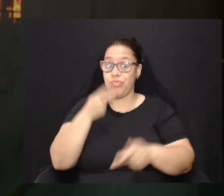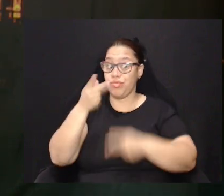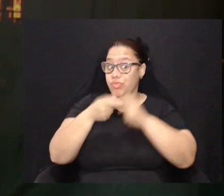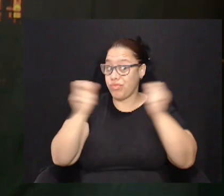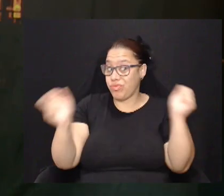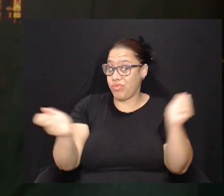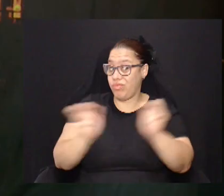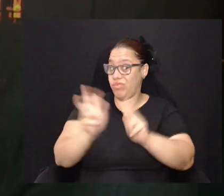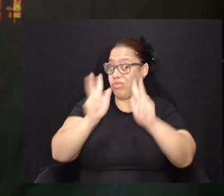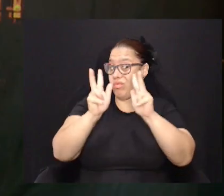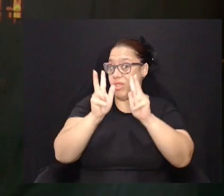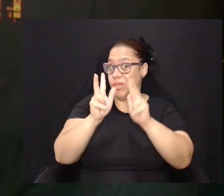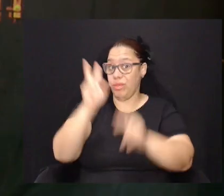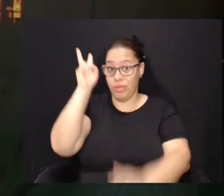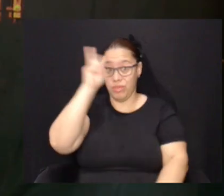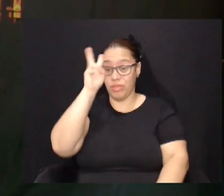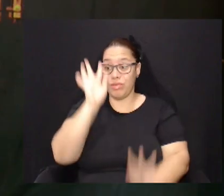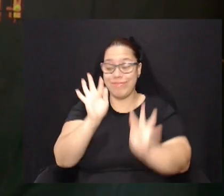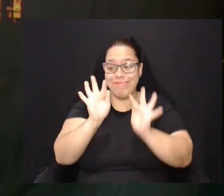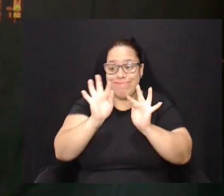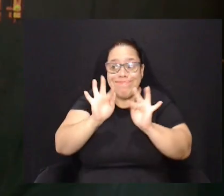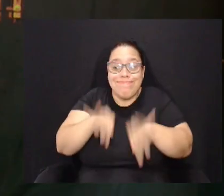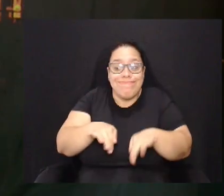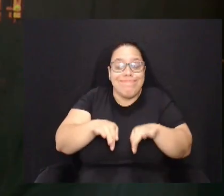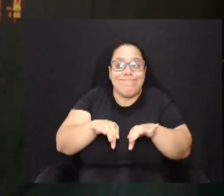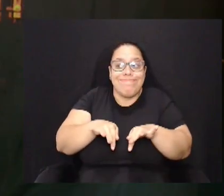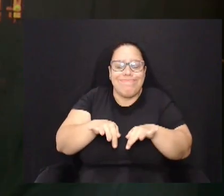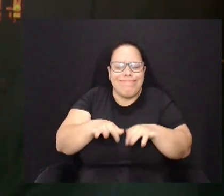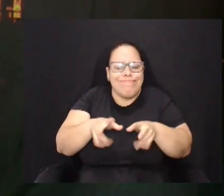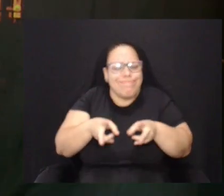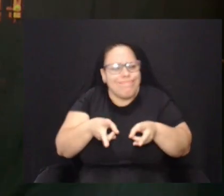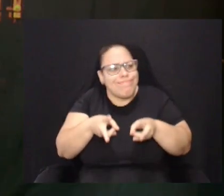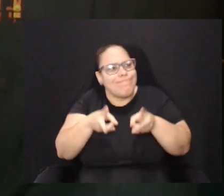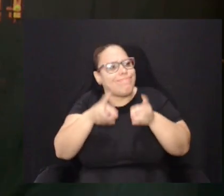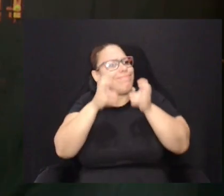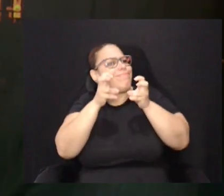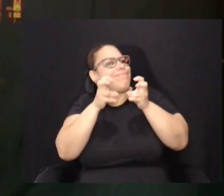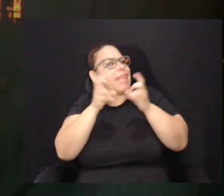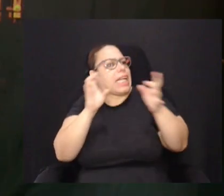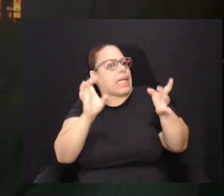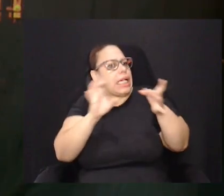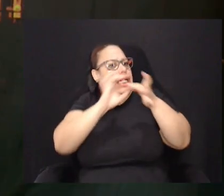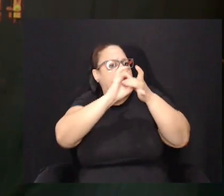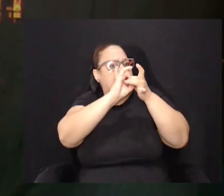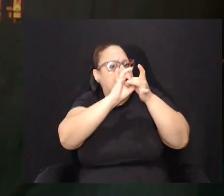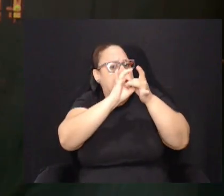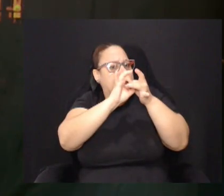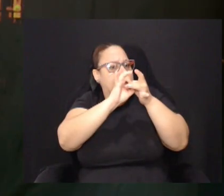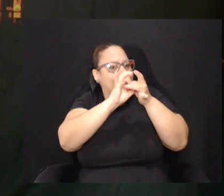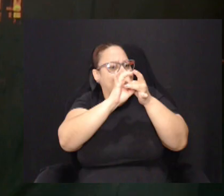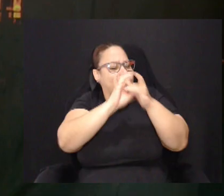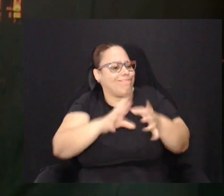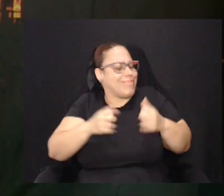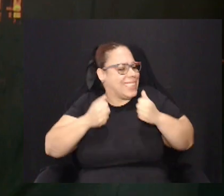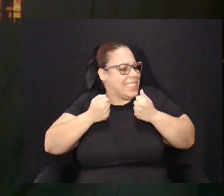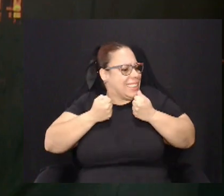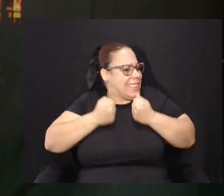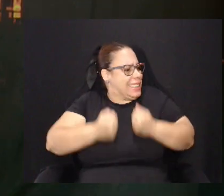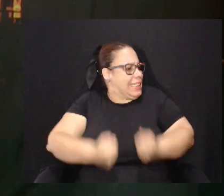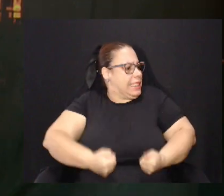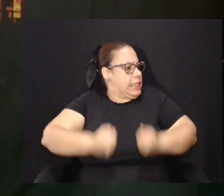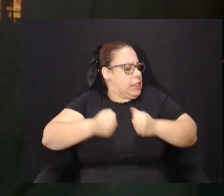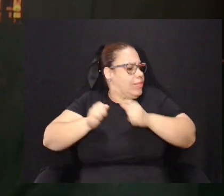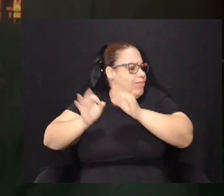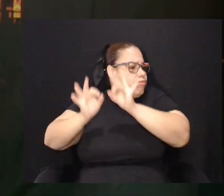que uma história chegou ao fim. Aquela percepção de que a conexão se transformou em fardo e a rotina em